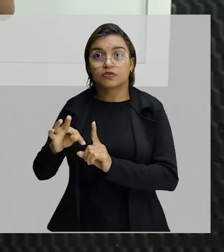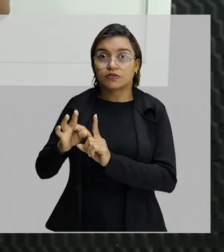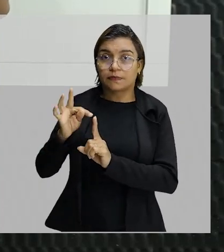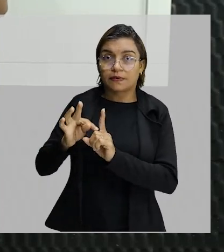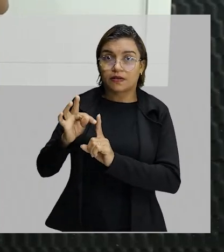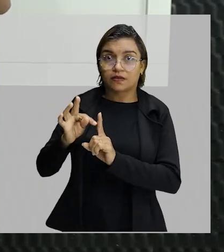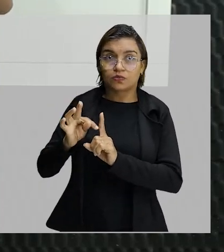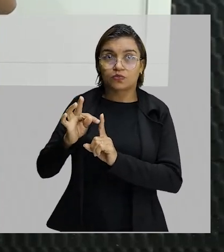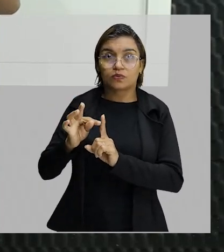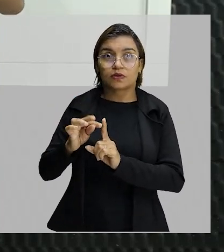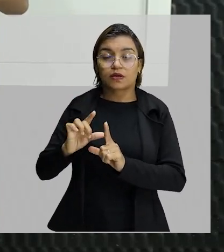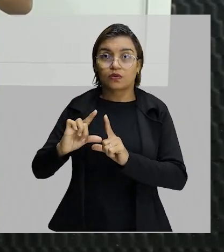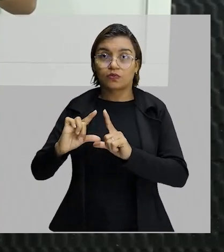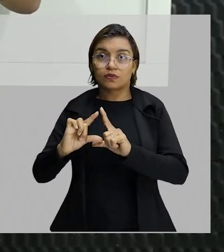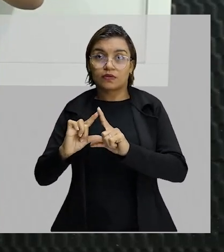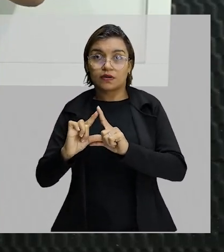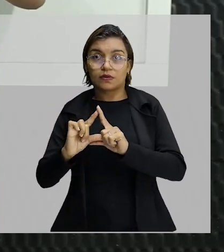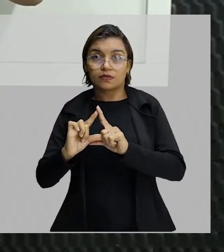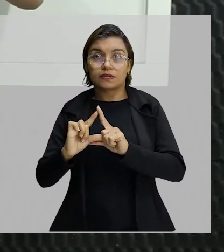nesta equação,